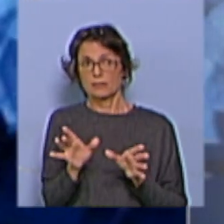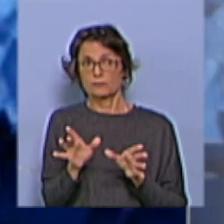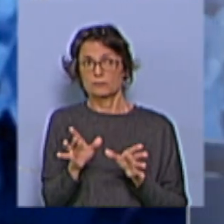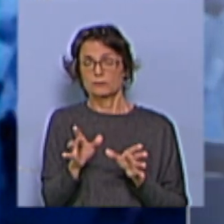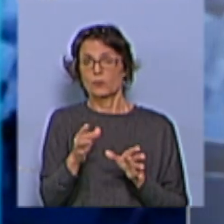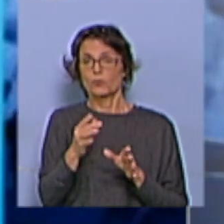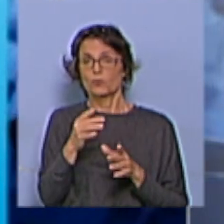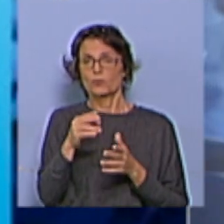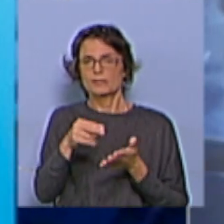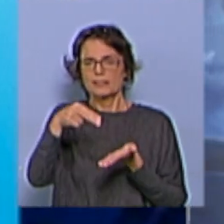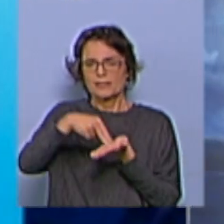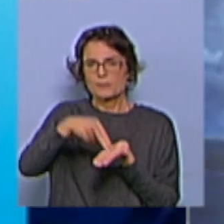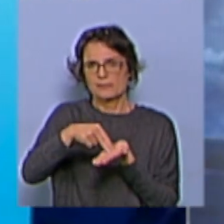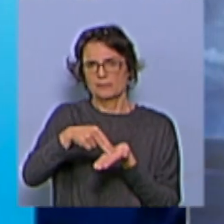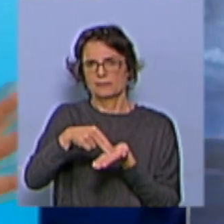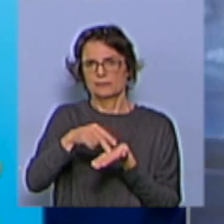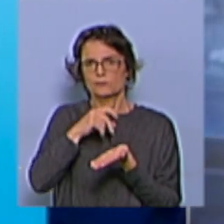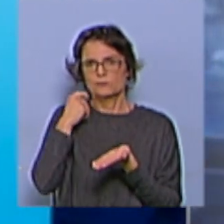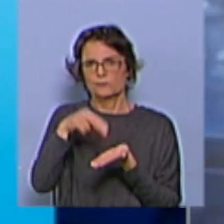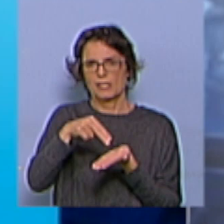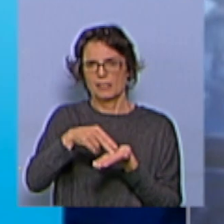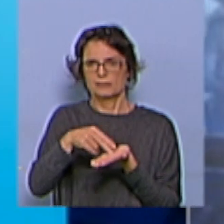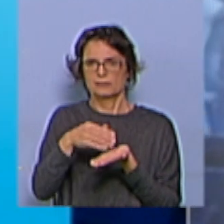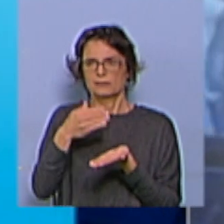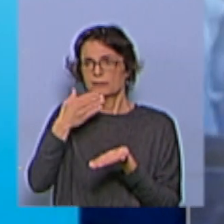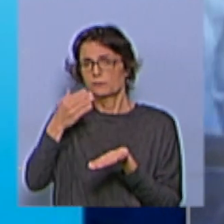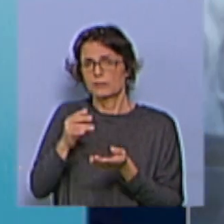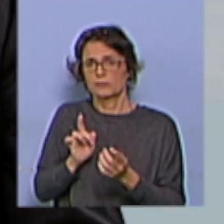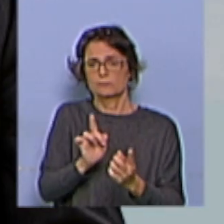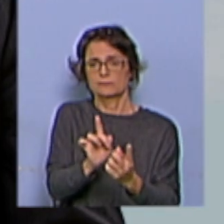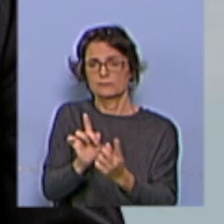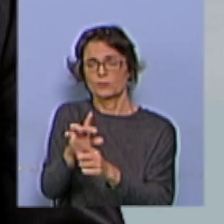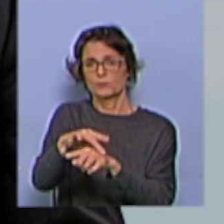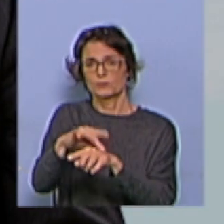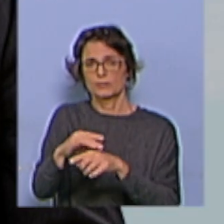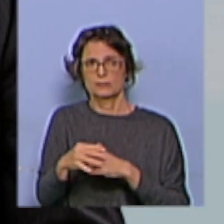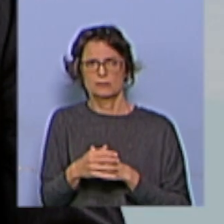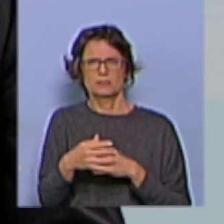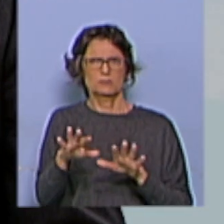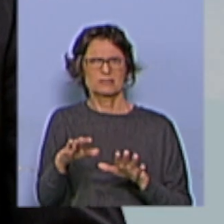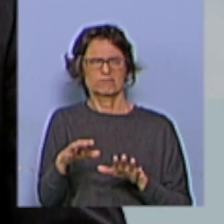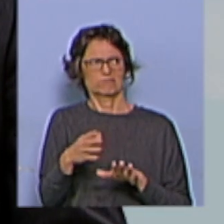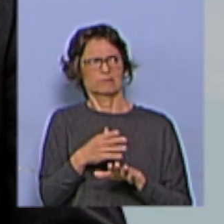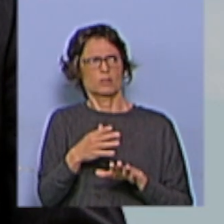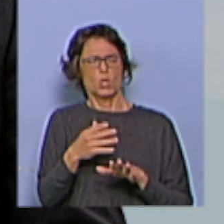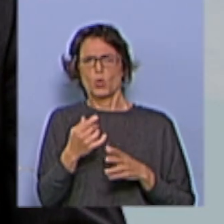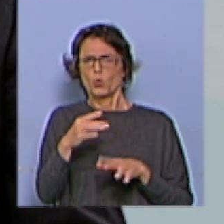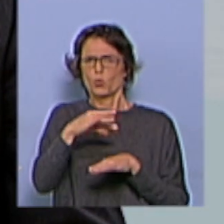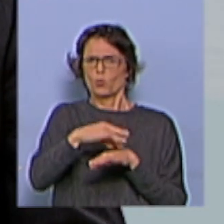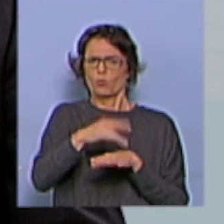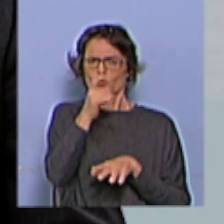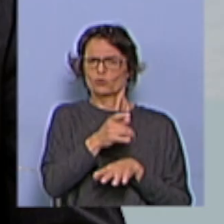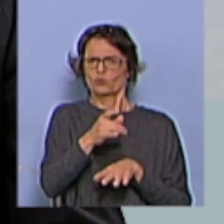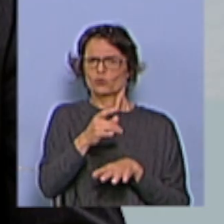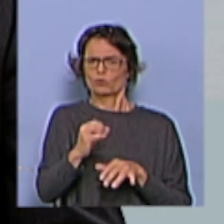doentes. Mas nesta fase, um doente contaminado com o vírus, numa zona de isolamento,